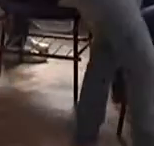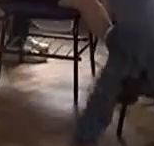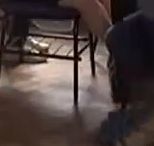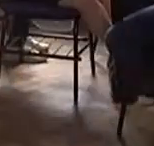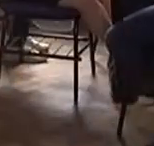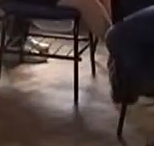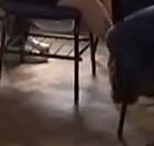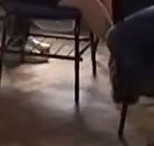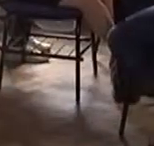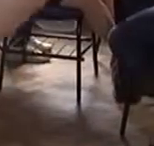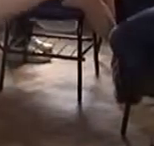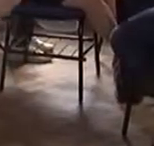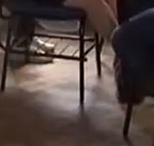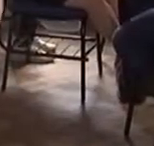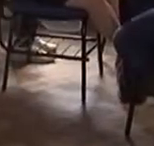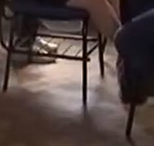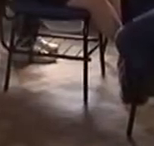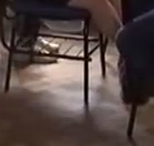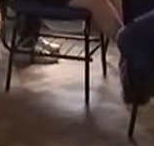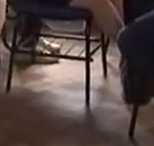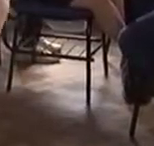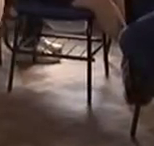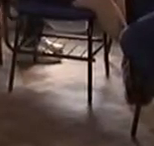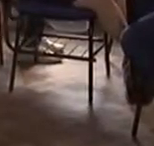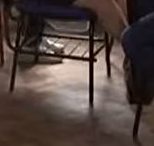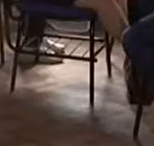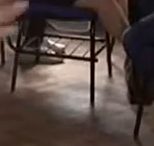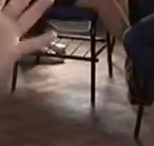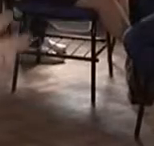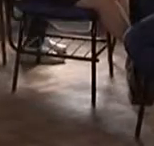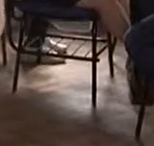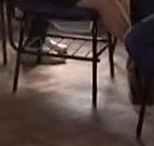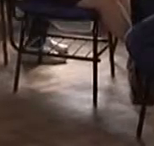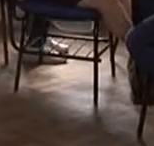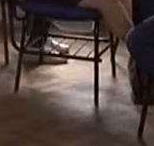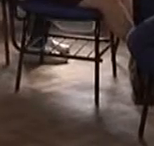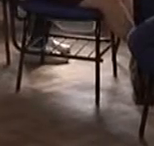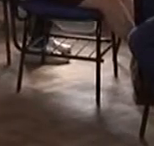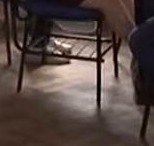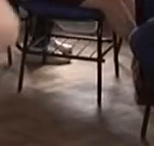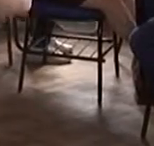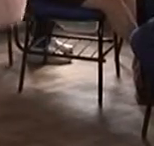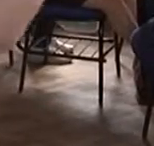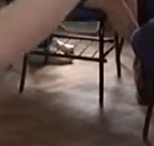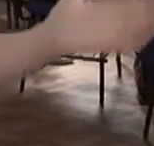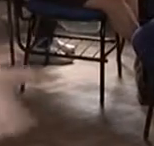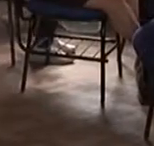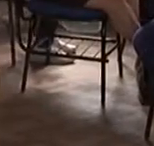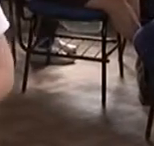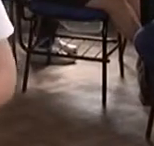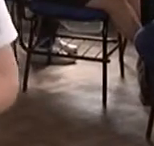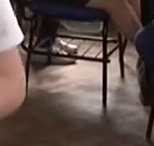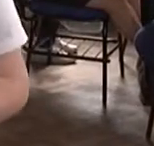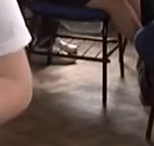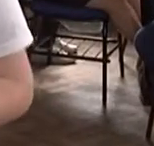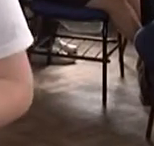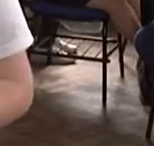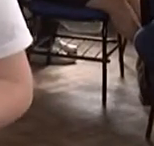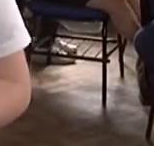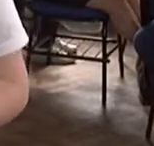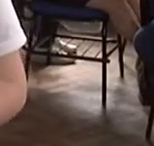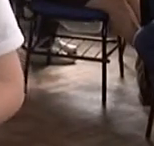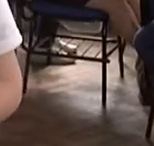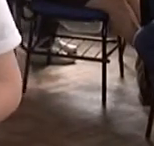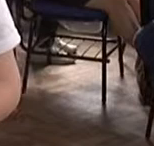uma comunicação. A partir desse intérprete, ele vai mediar a comunicação do surdo e vai, de fato, possibilitar